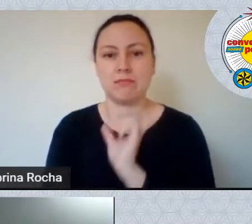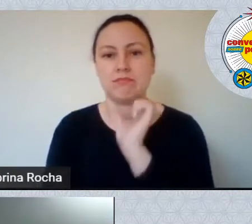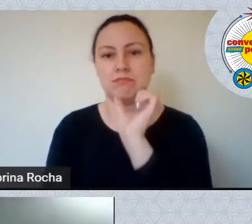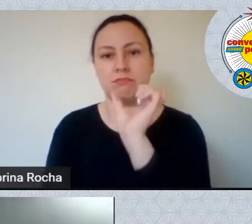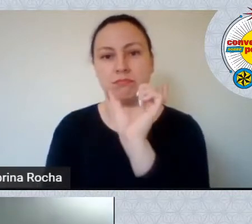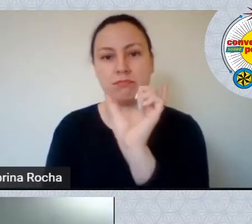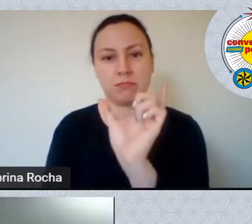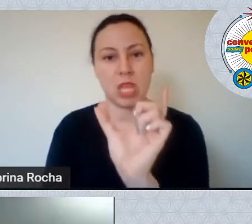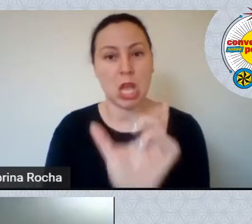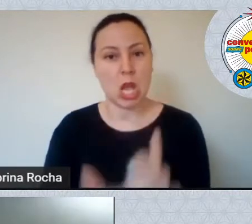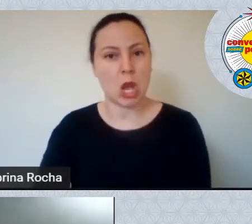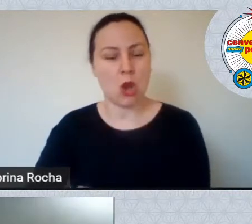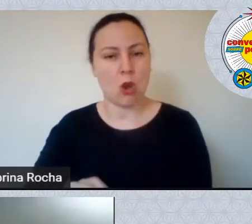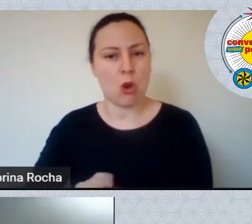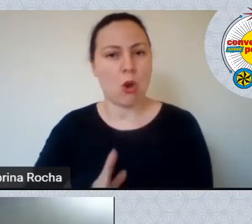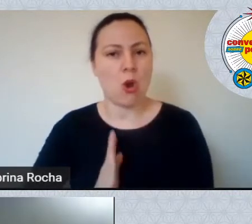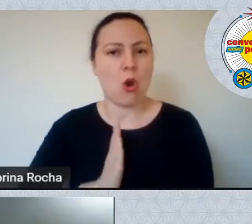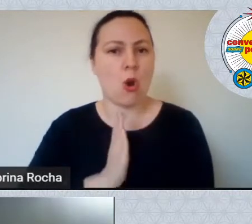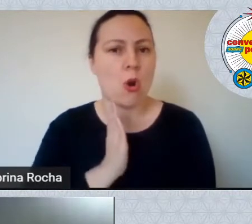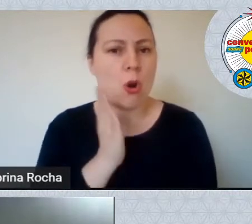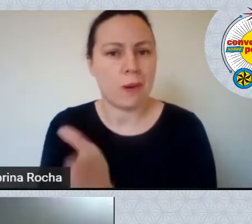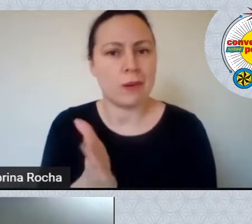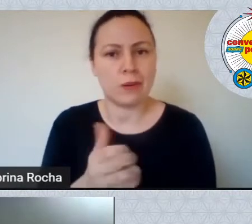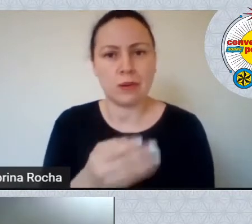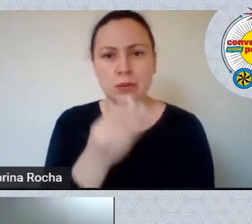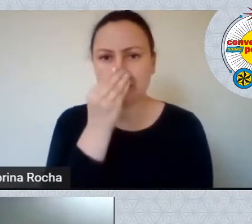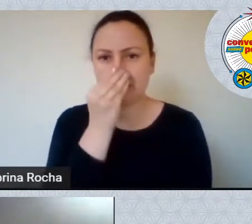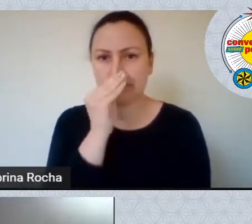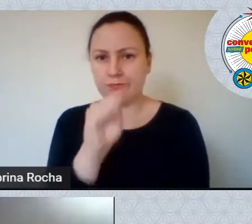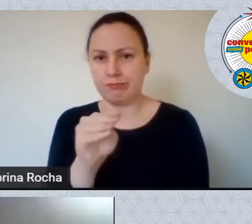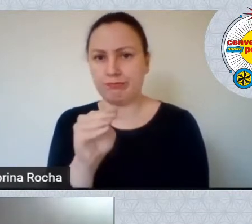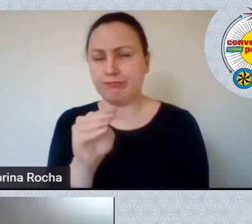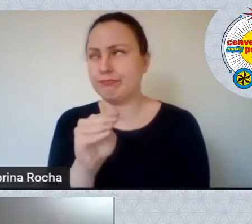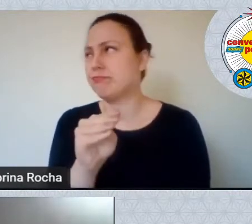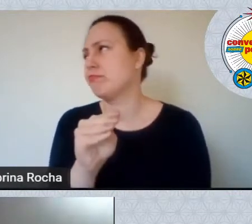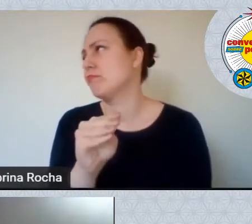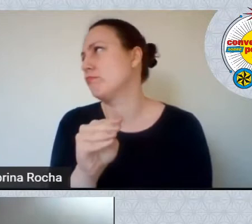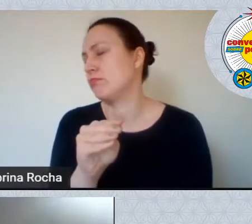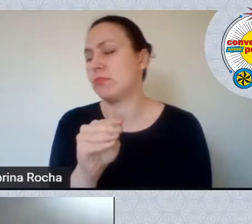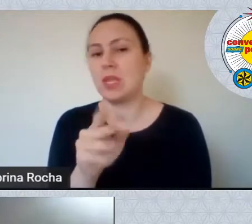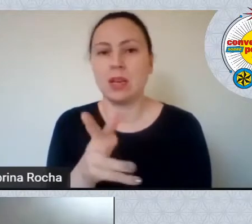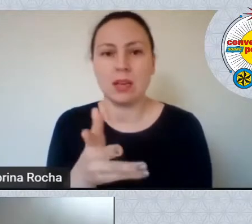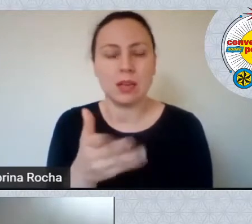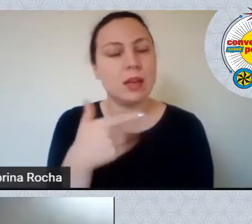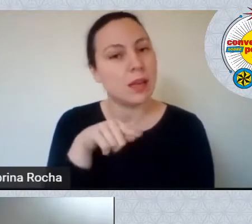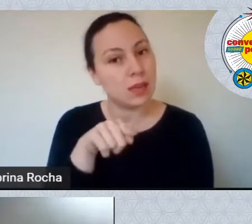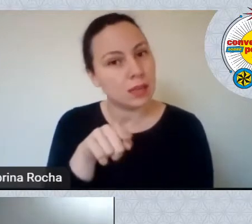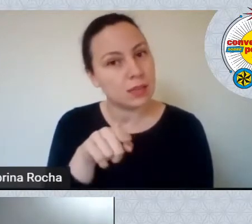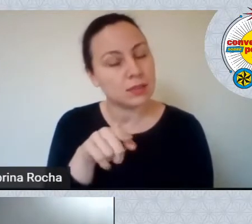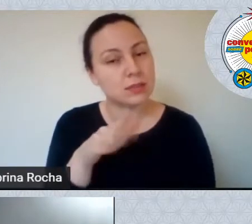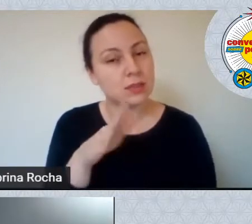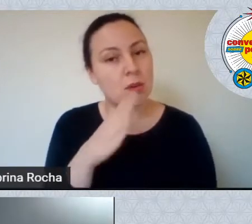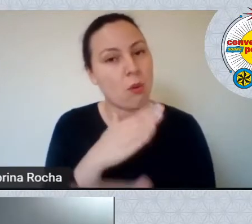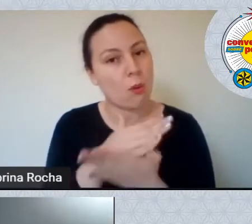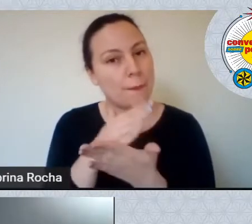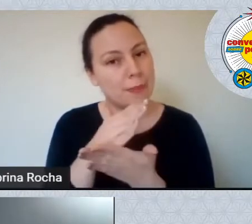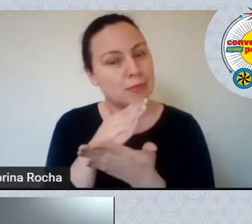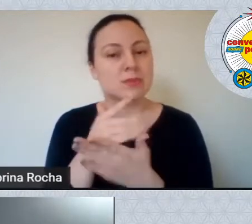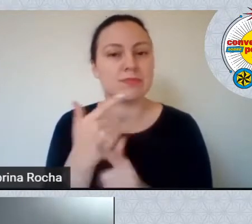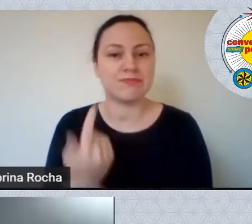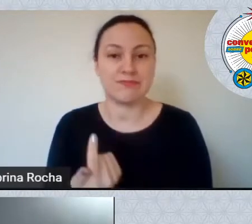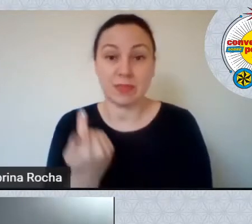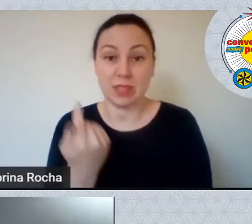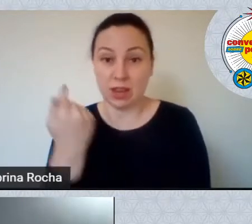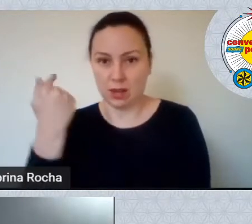palavra de ódio, a palavra de indiferença. Esse é, vamos dizer assim, o começo do novelo em que nós tínhamos